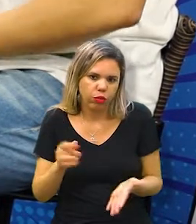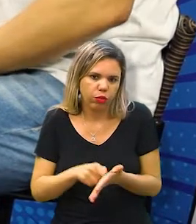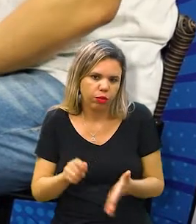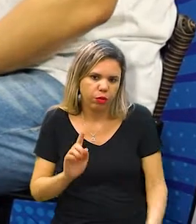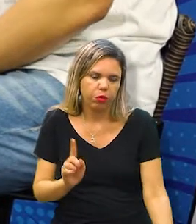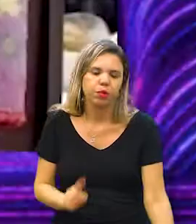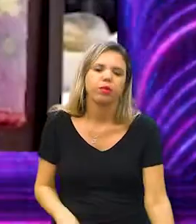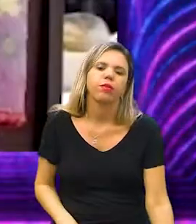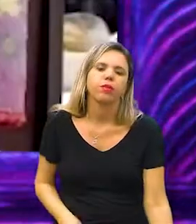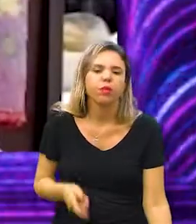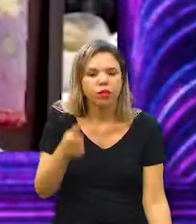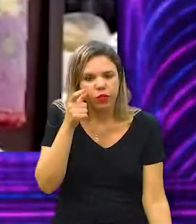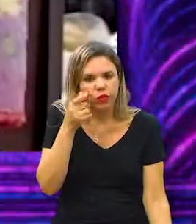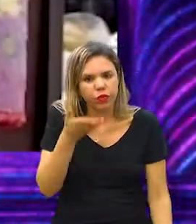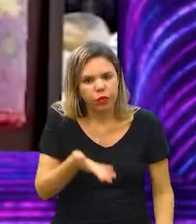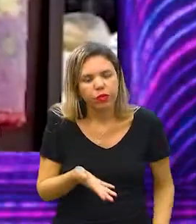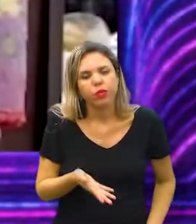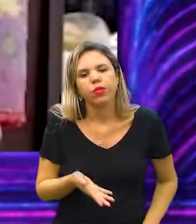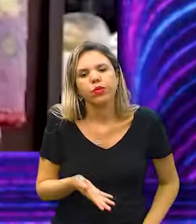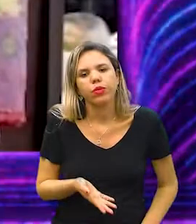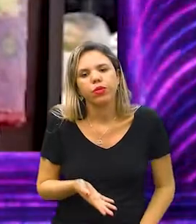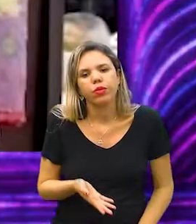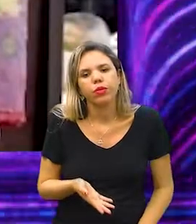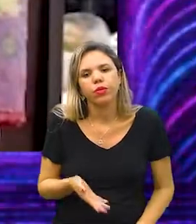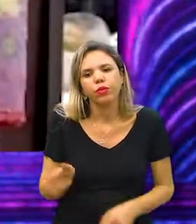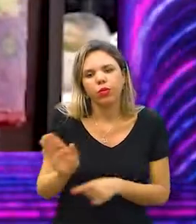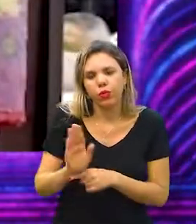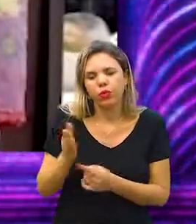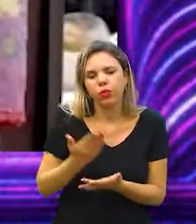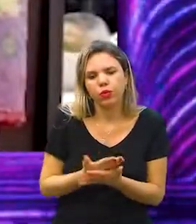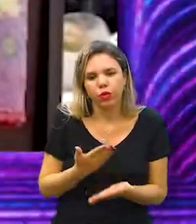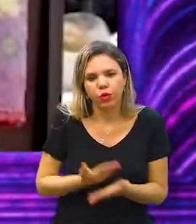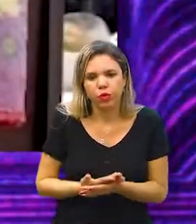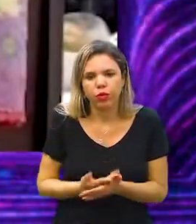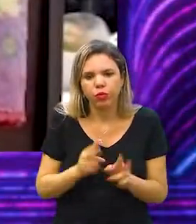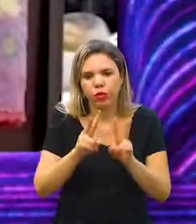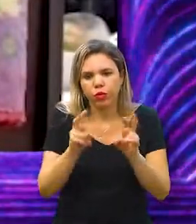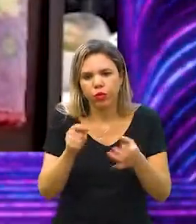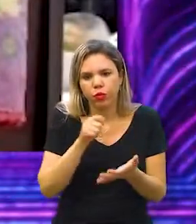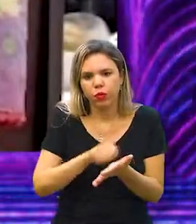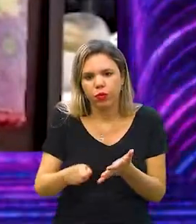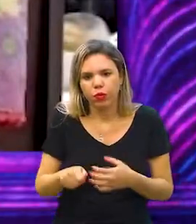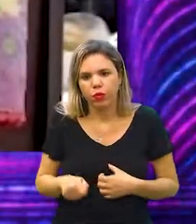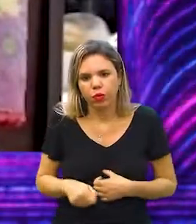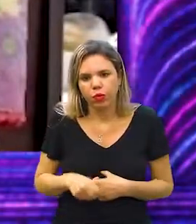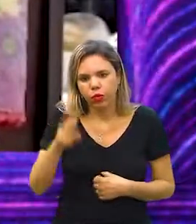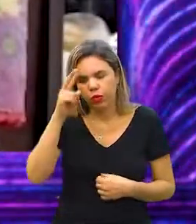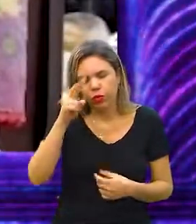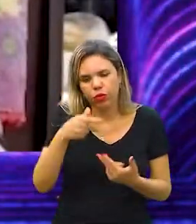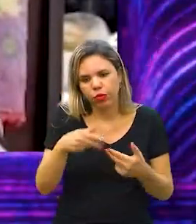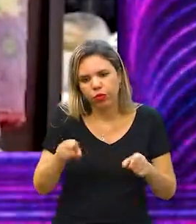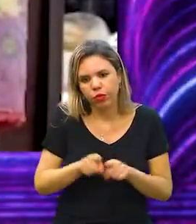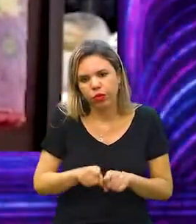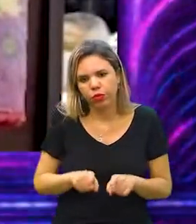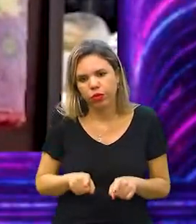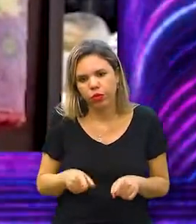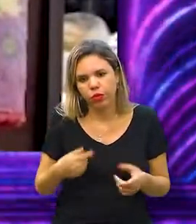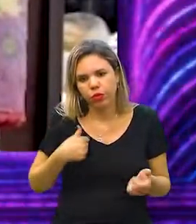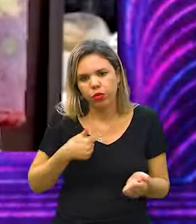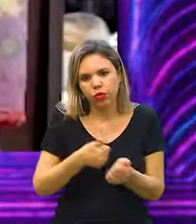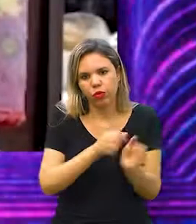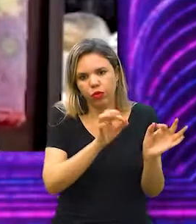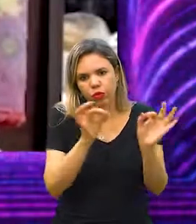estou só escrevendo. Eu estou assistindo videoaulas sobre escrita, sobre